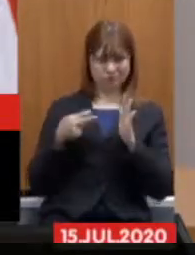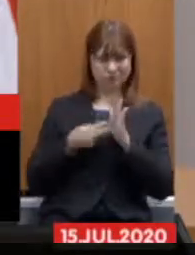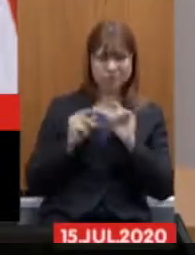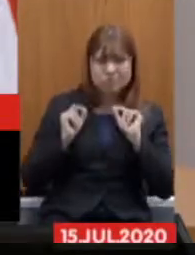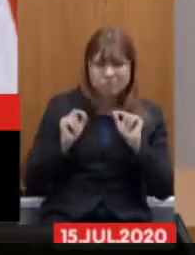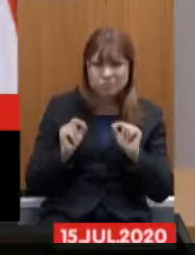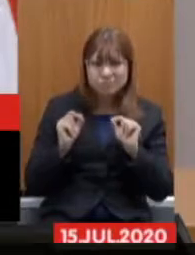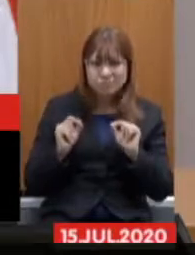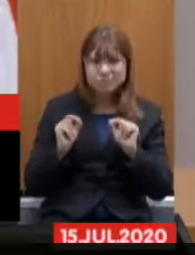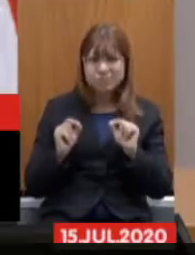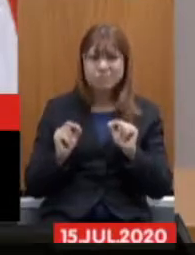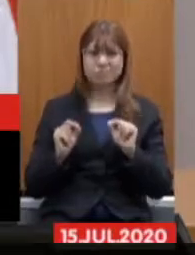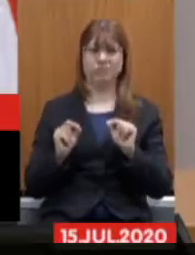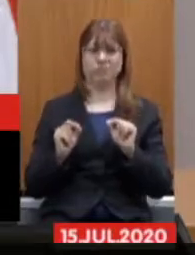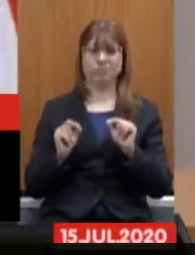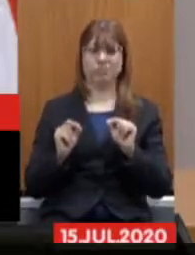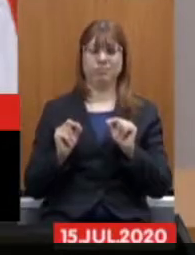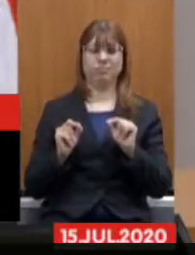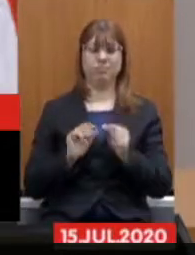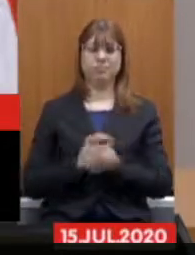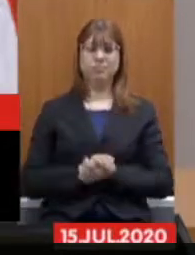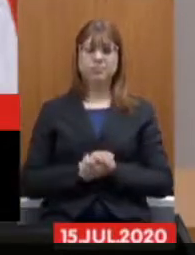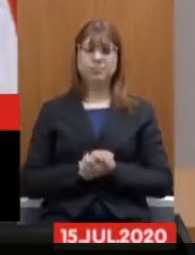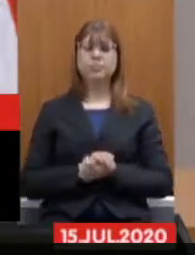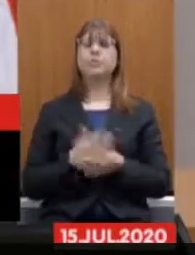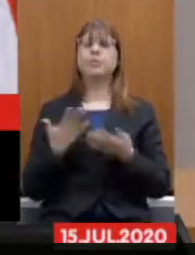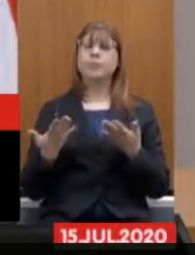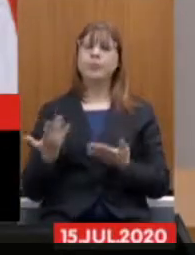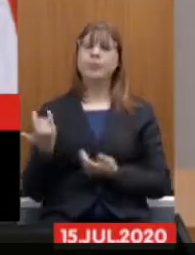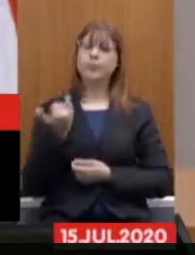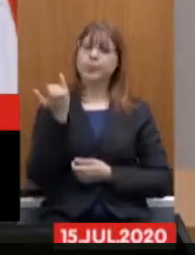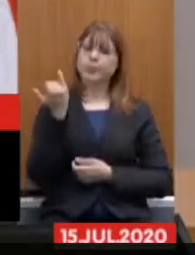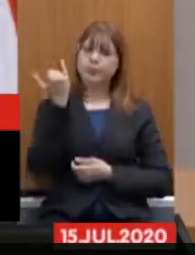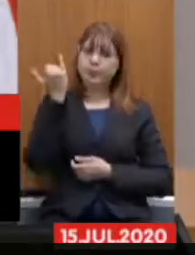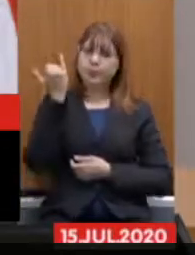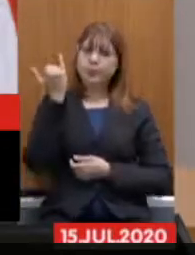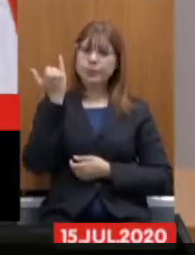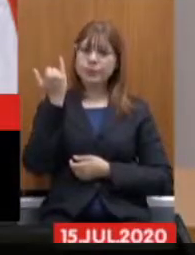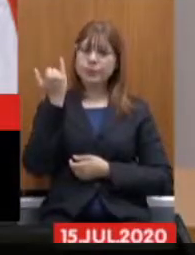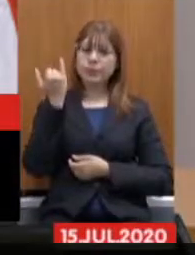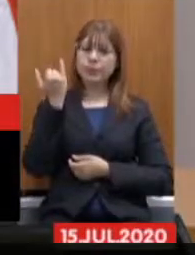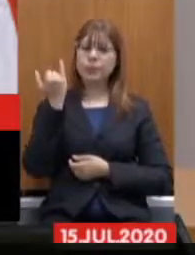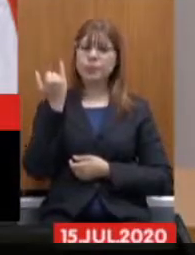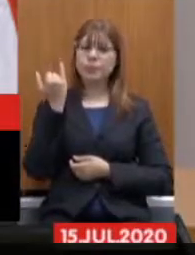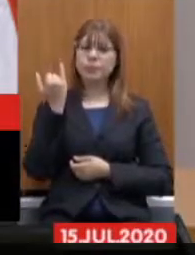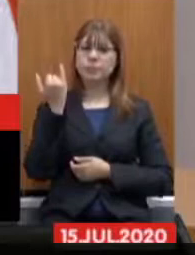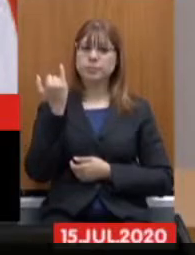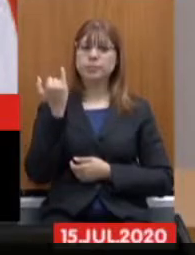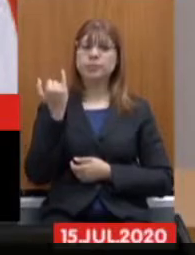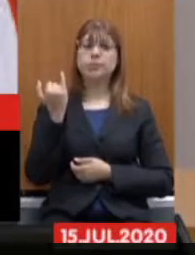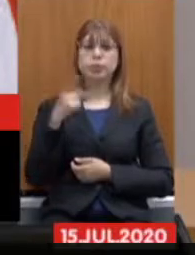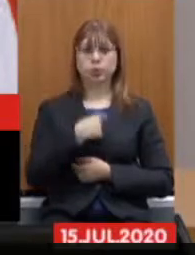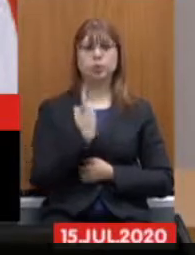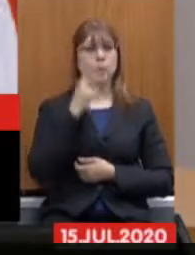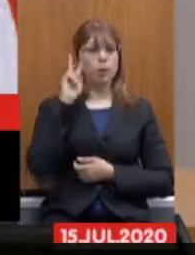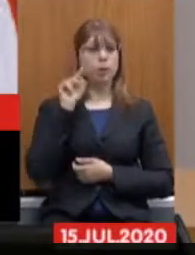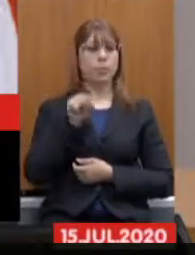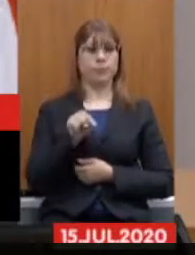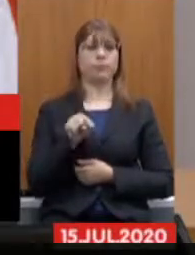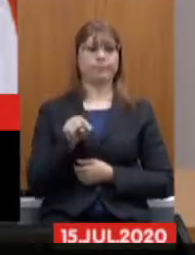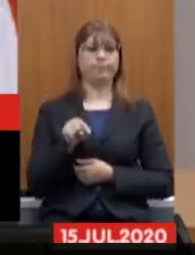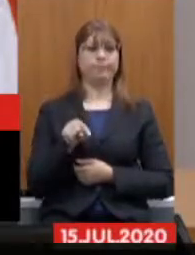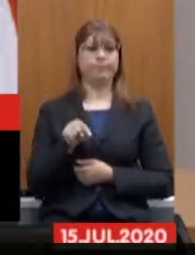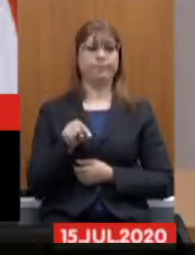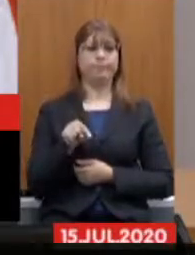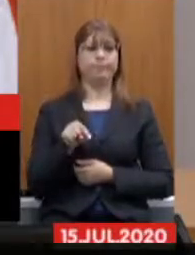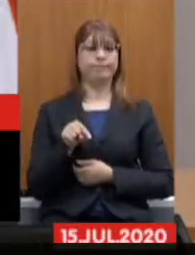isso então é importante que esse recorte seja feito